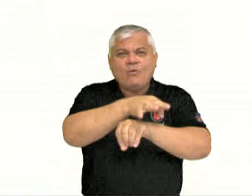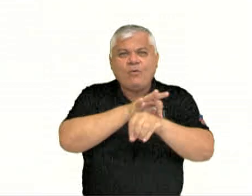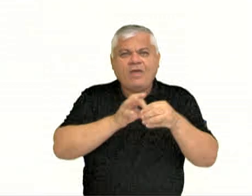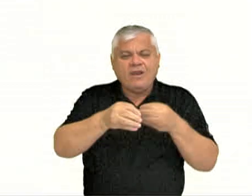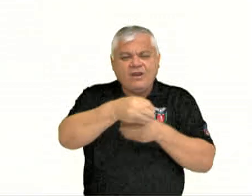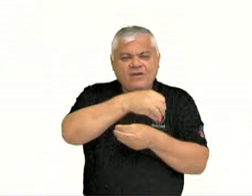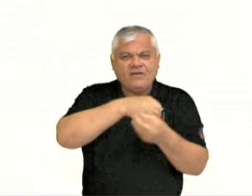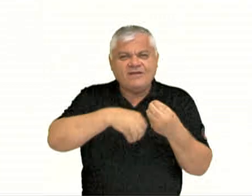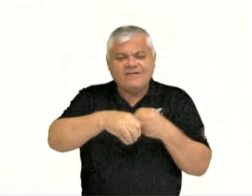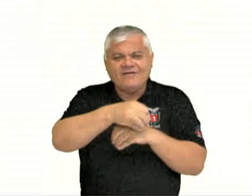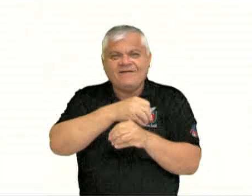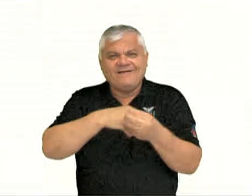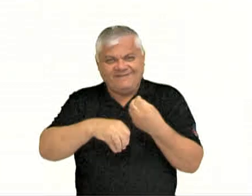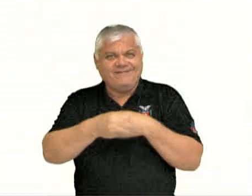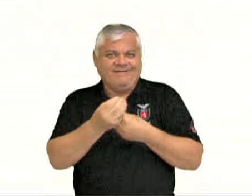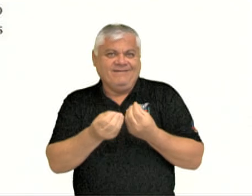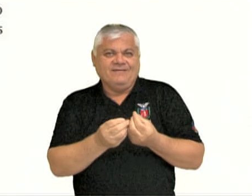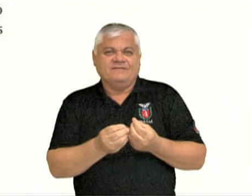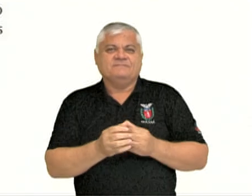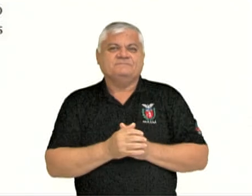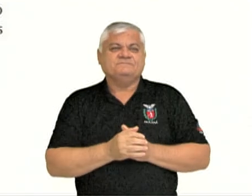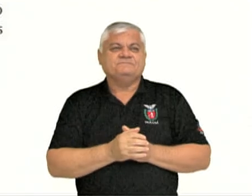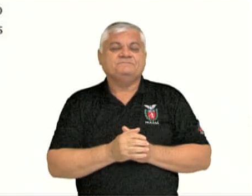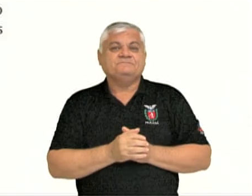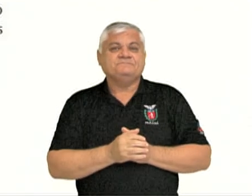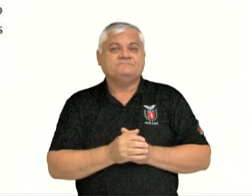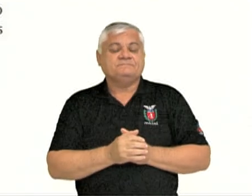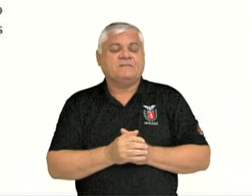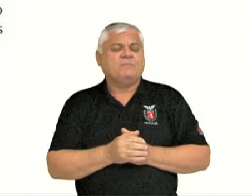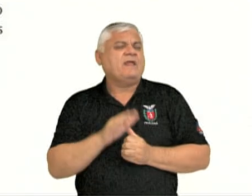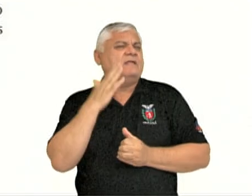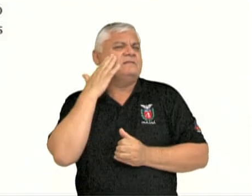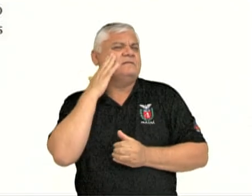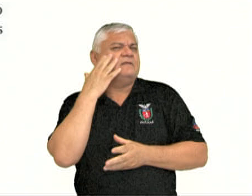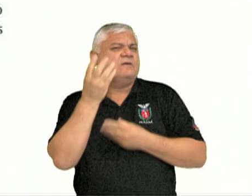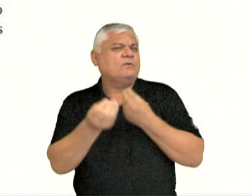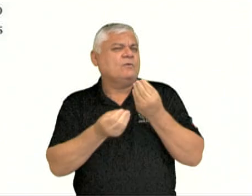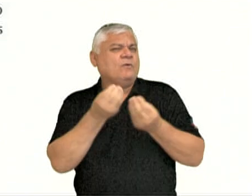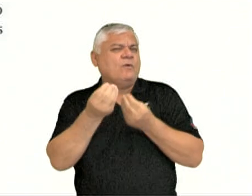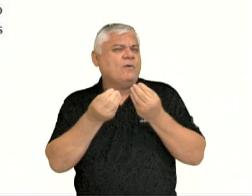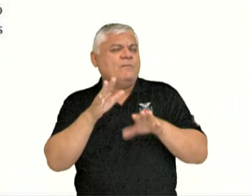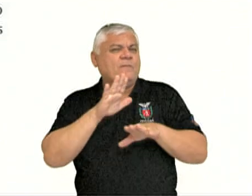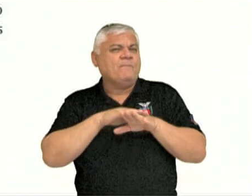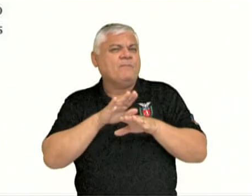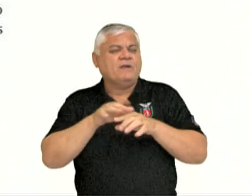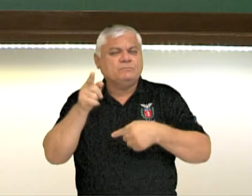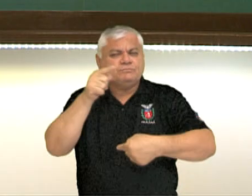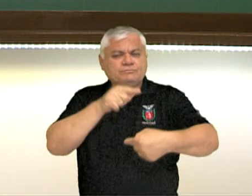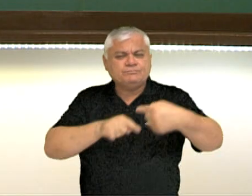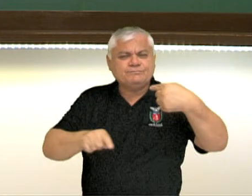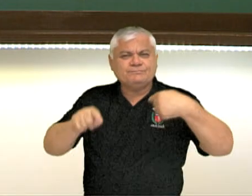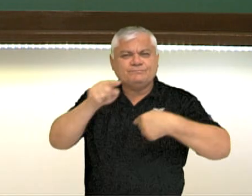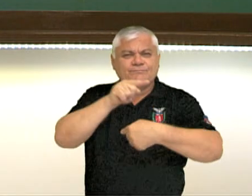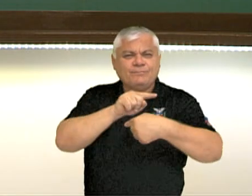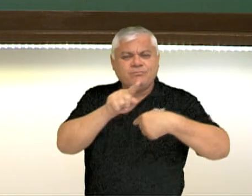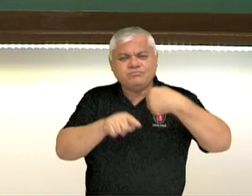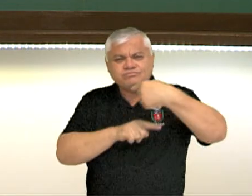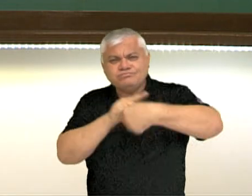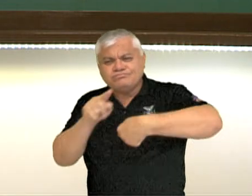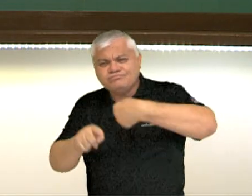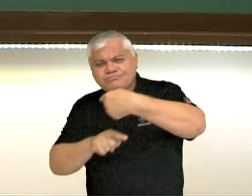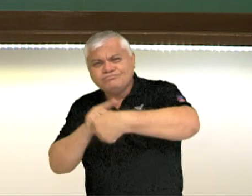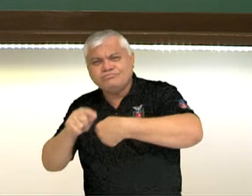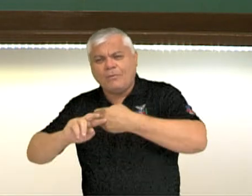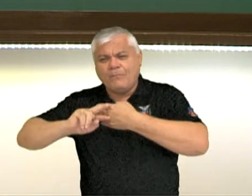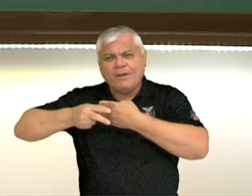por meio de difusão. Para a gente conhecer um pouquinho mais sobre o ciclo de vida dessas plantas,